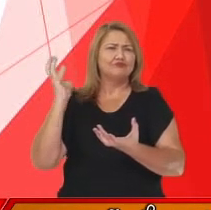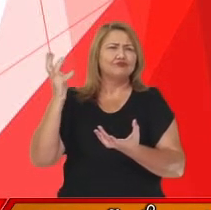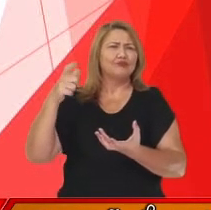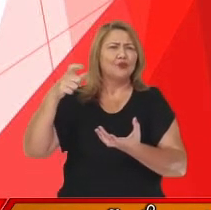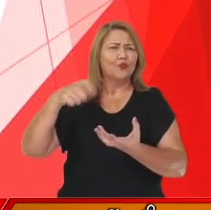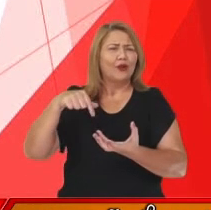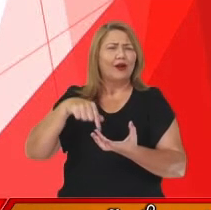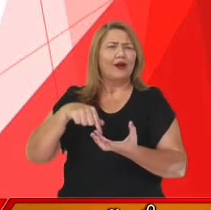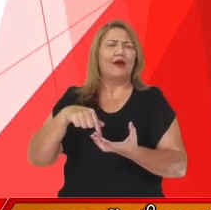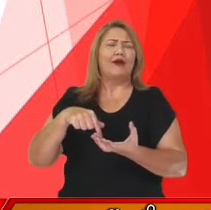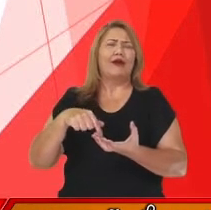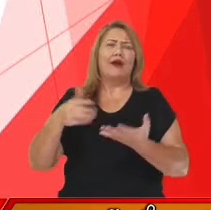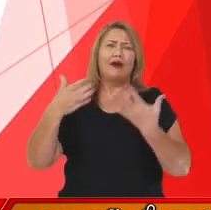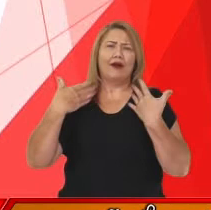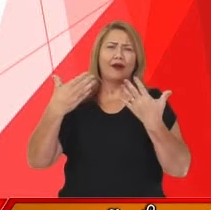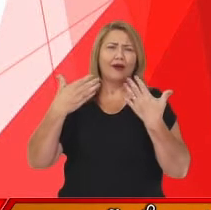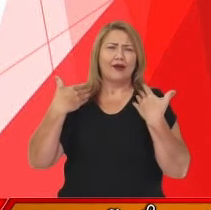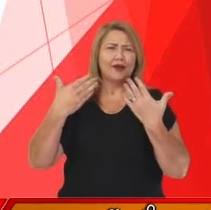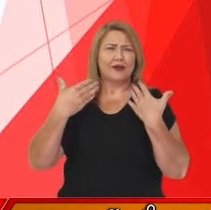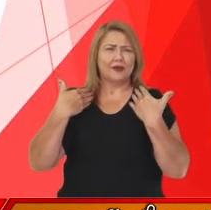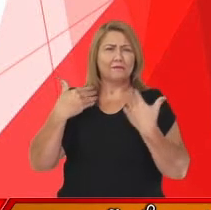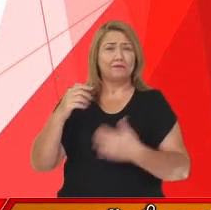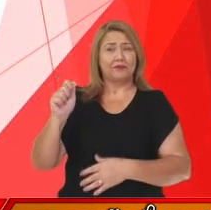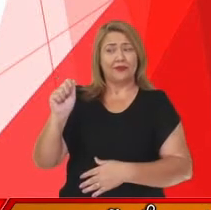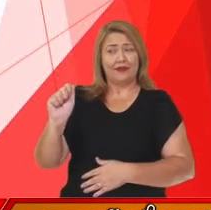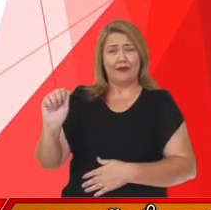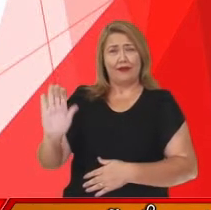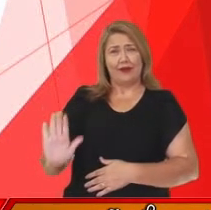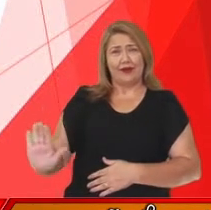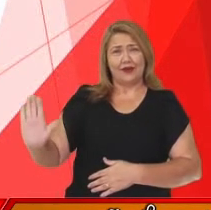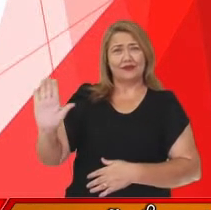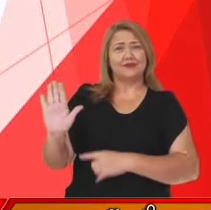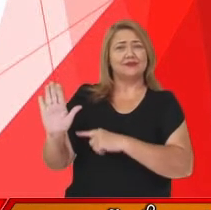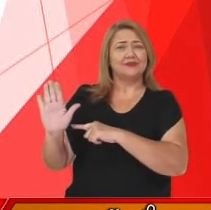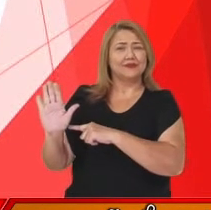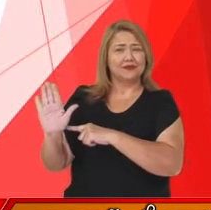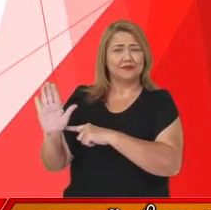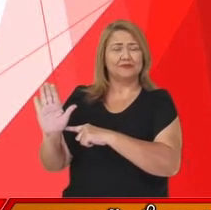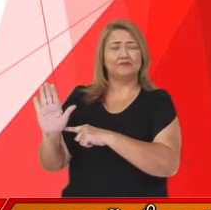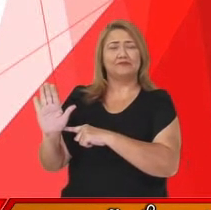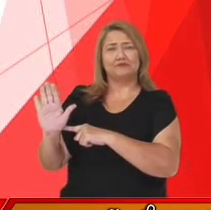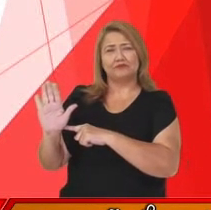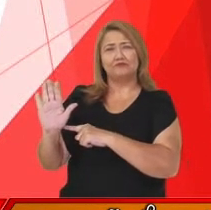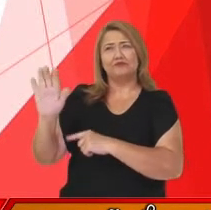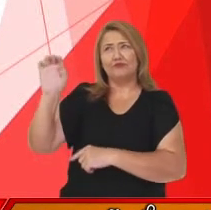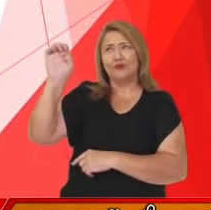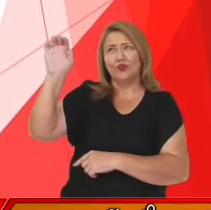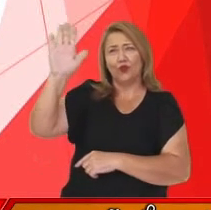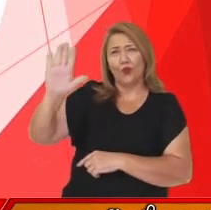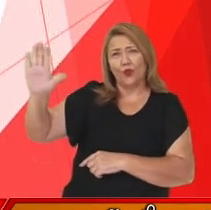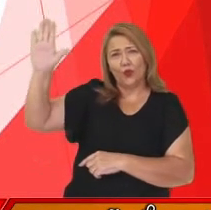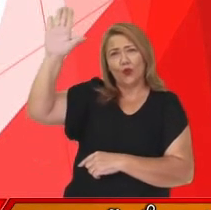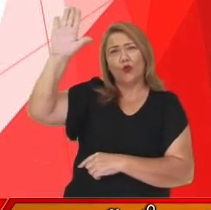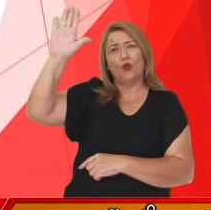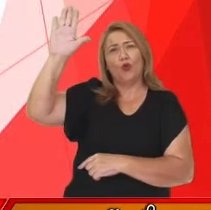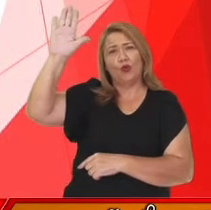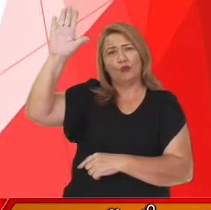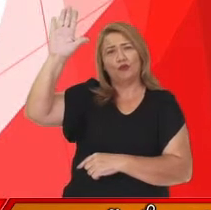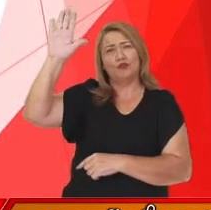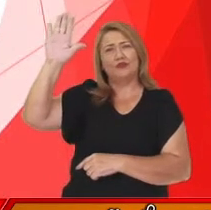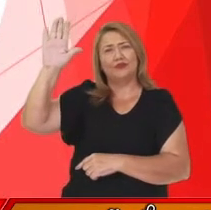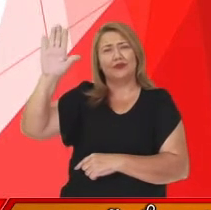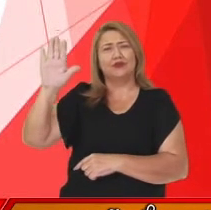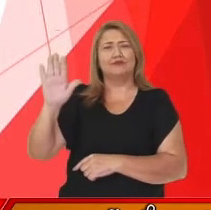tropical agora falando eu consciente asiático e considerando o continente Europeu não está